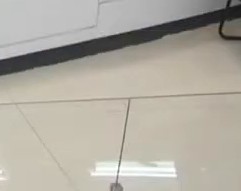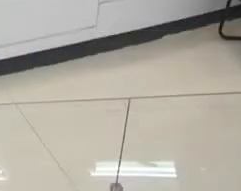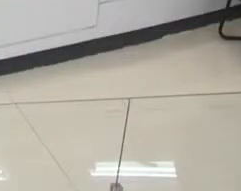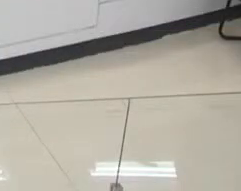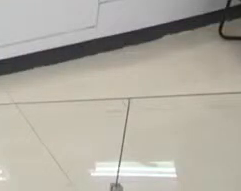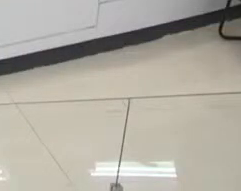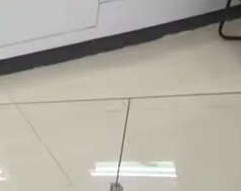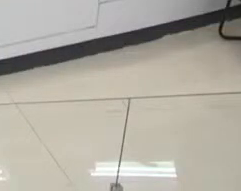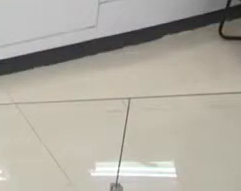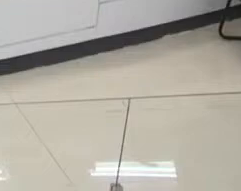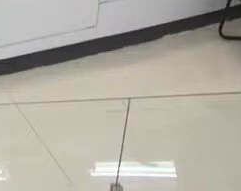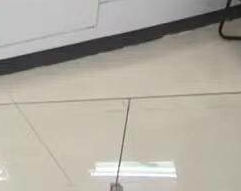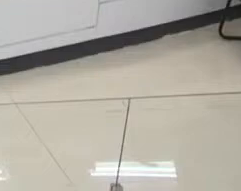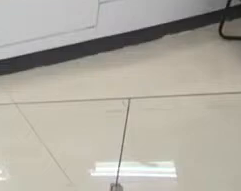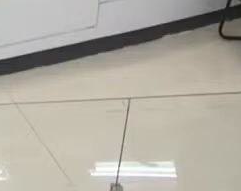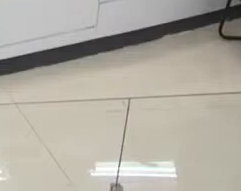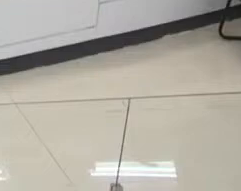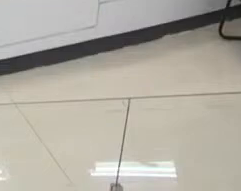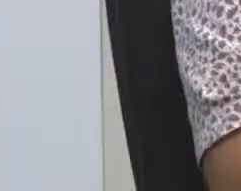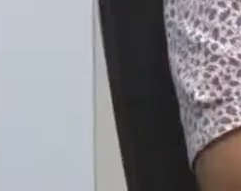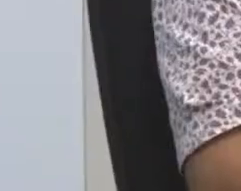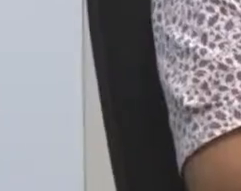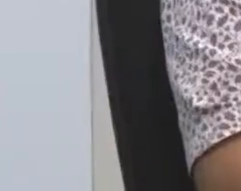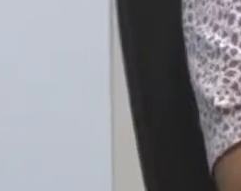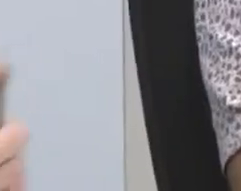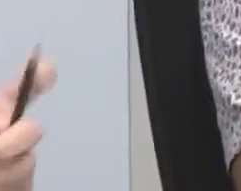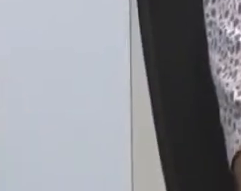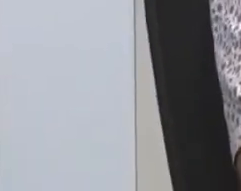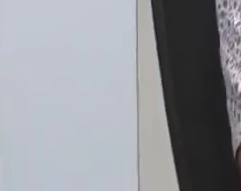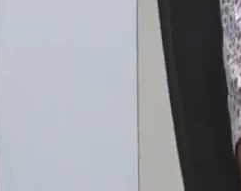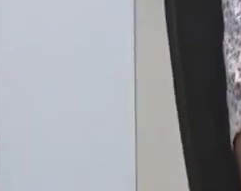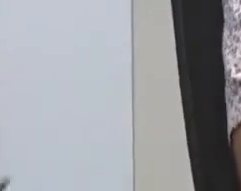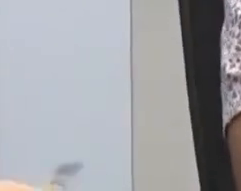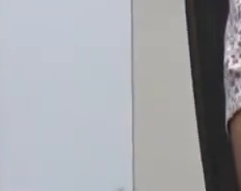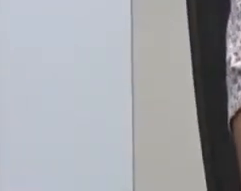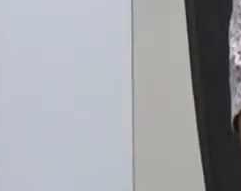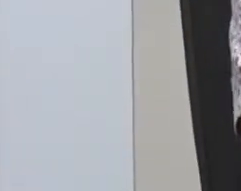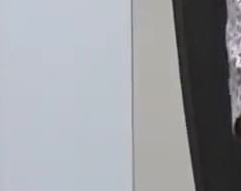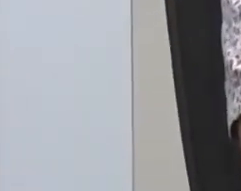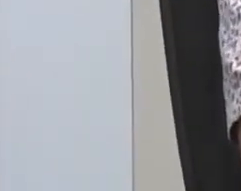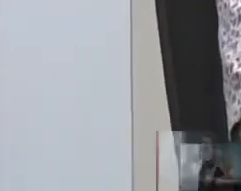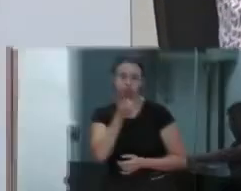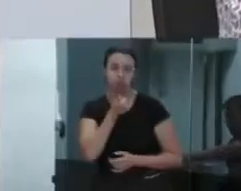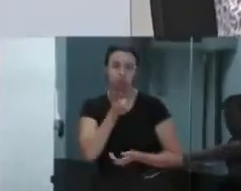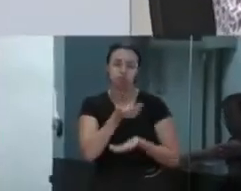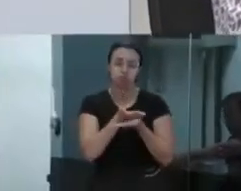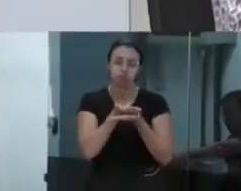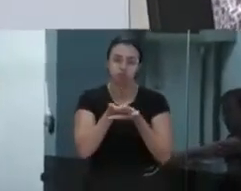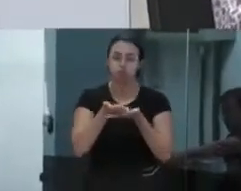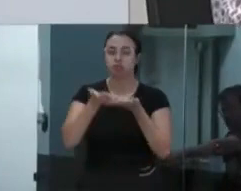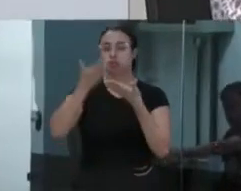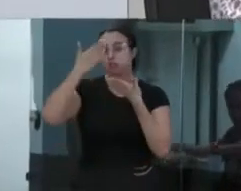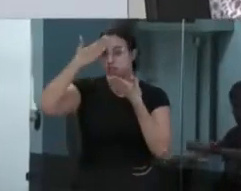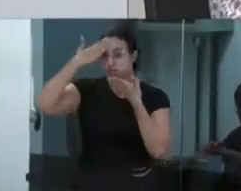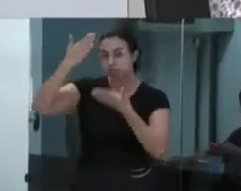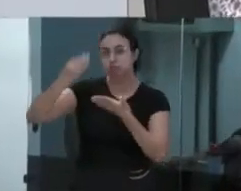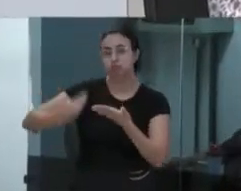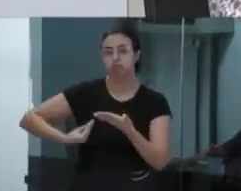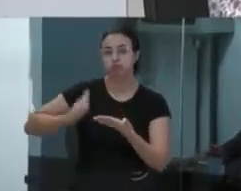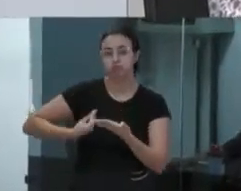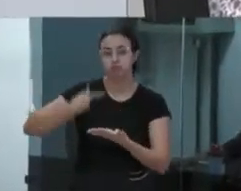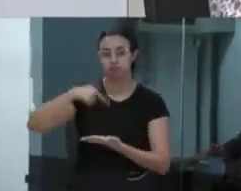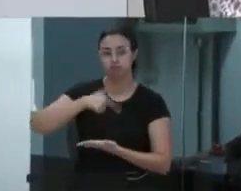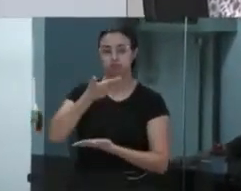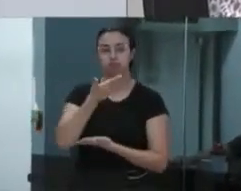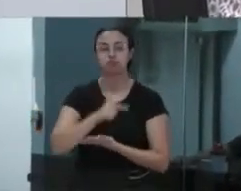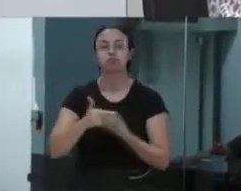Porque o nosso trabalho ele é o social. Tudo bem, Josafá, Periquito. Inicialmente, agradecer a oportunidade, né, de estar aqui